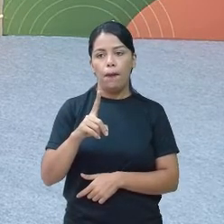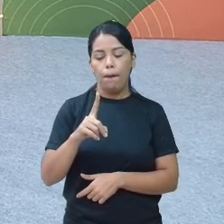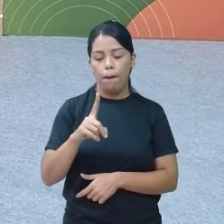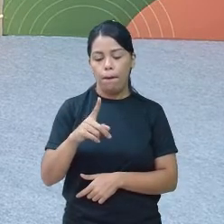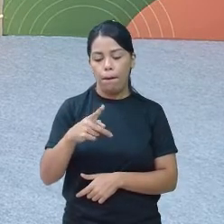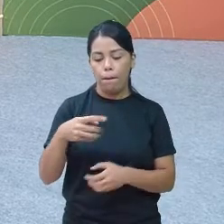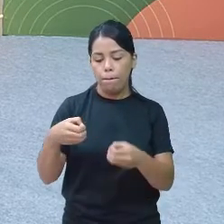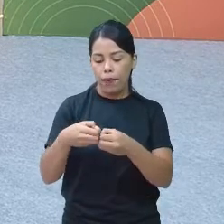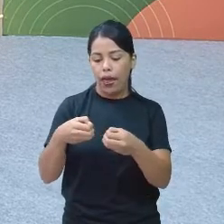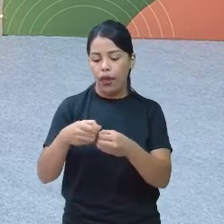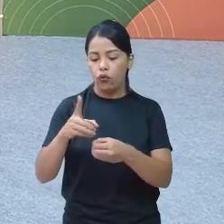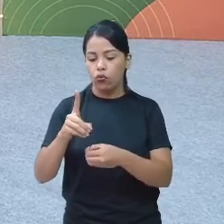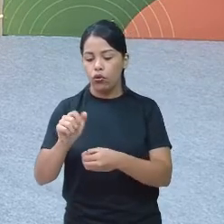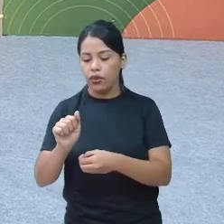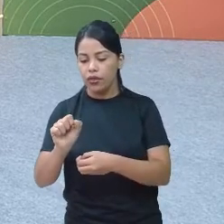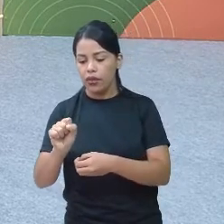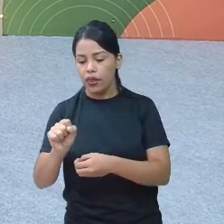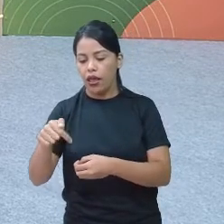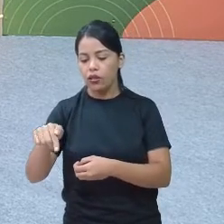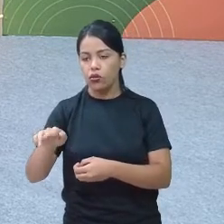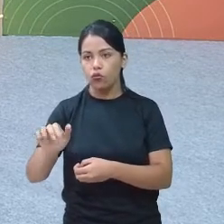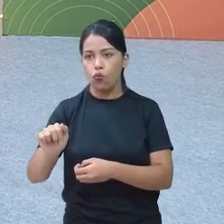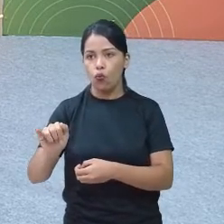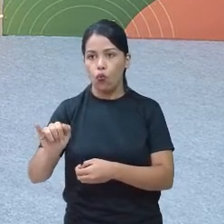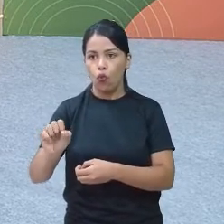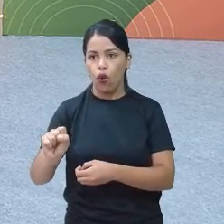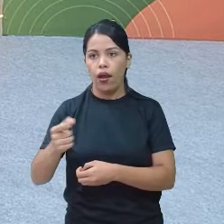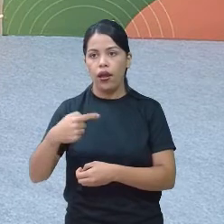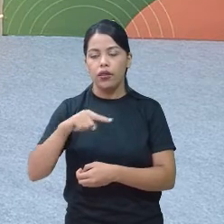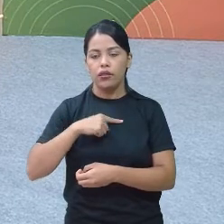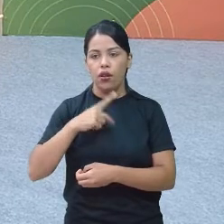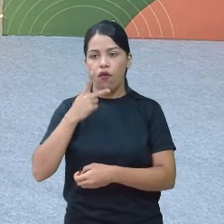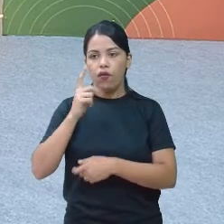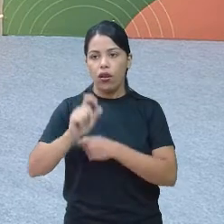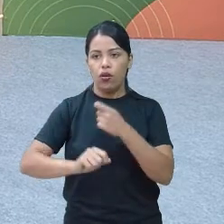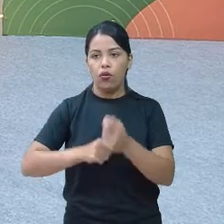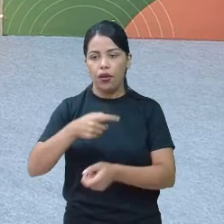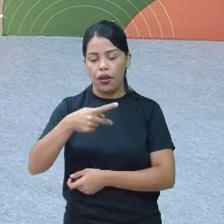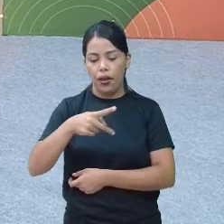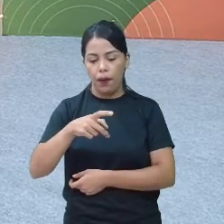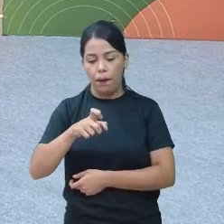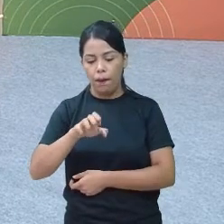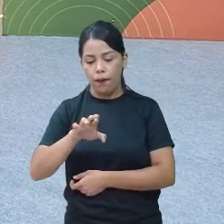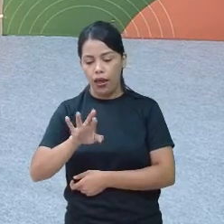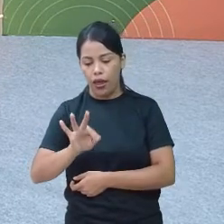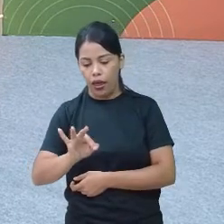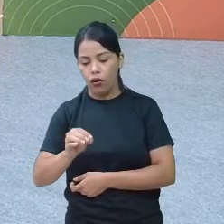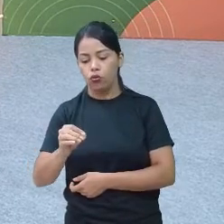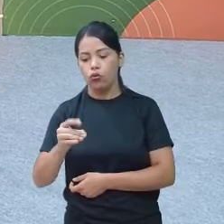utilizo uma variação do qual. Nesse caso aqui, das quais. Tá certo?